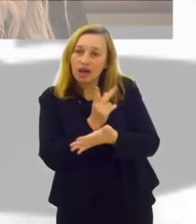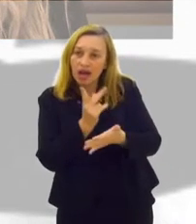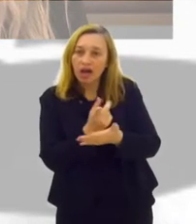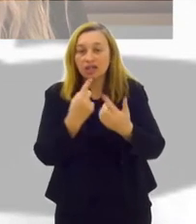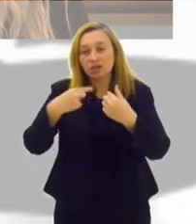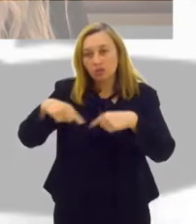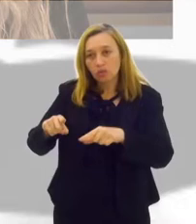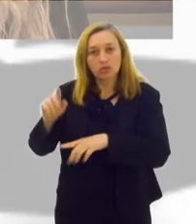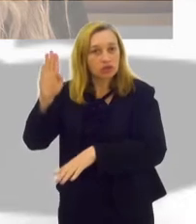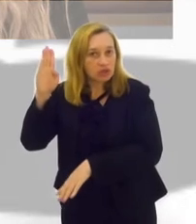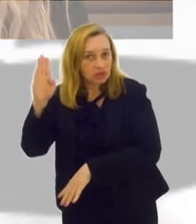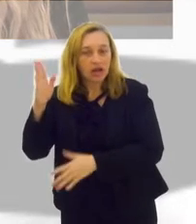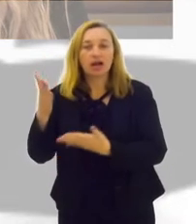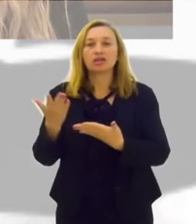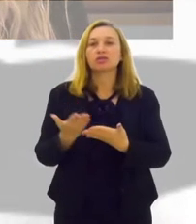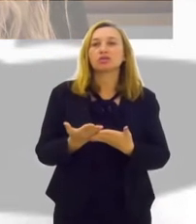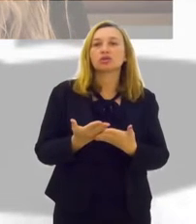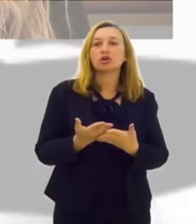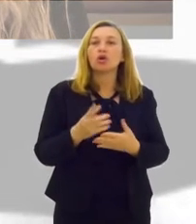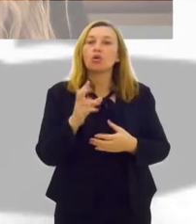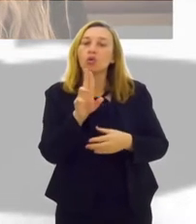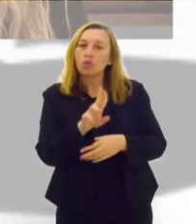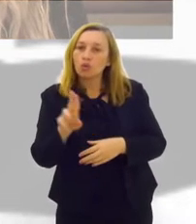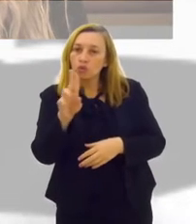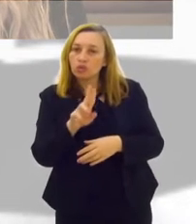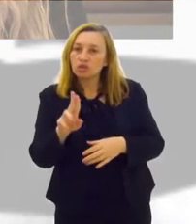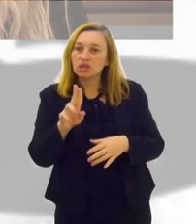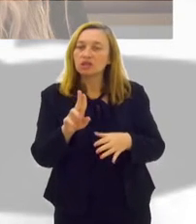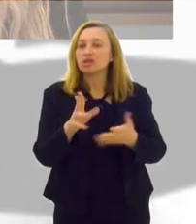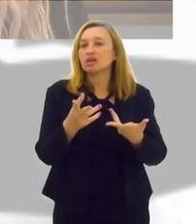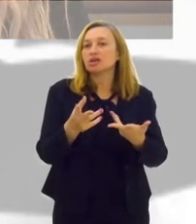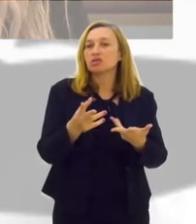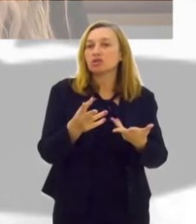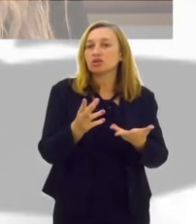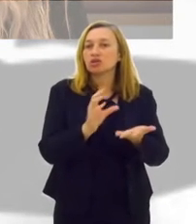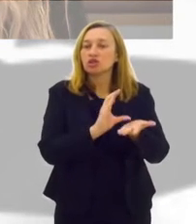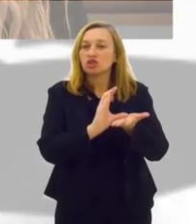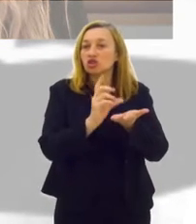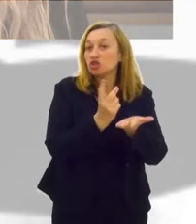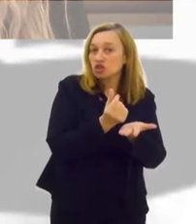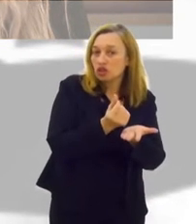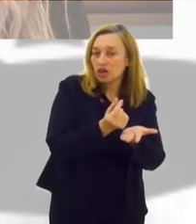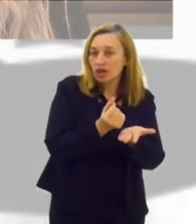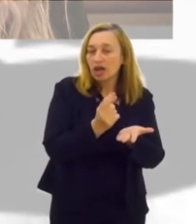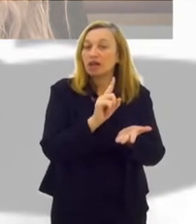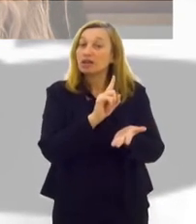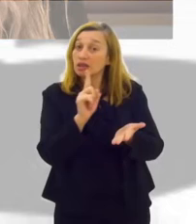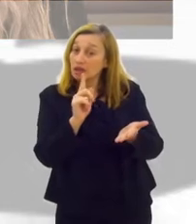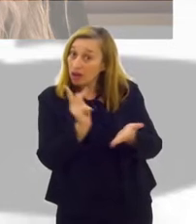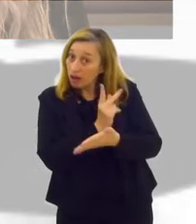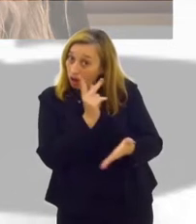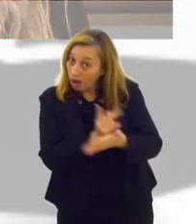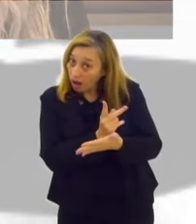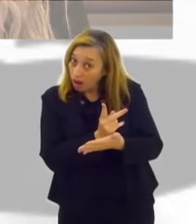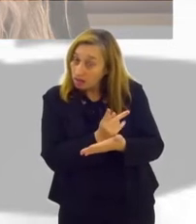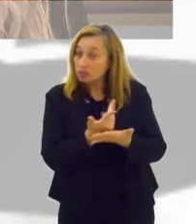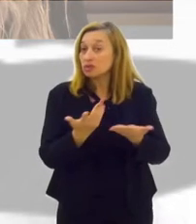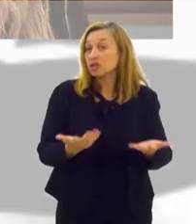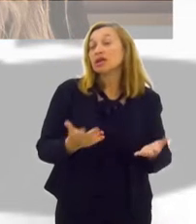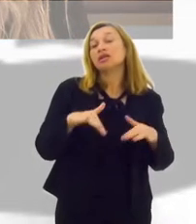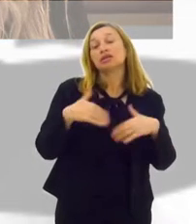outros candidatos, né? De utilização de recursos que não são declarados como verbas de campanha, etc,